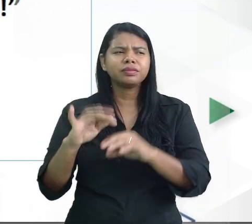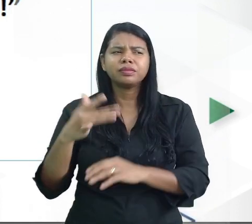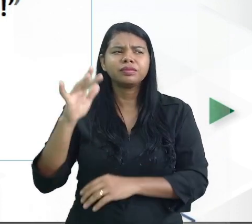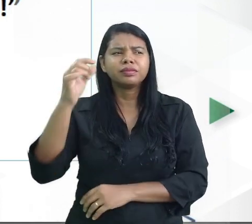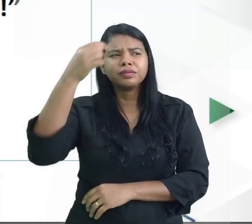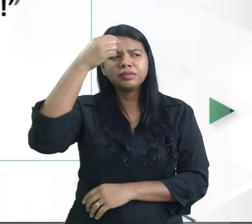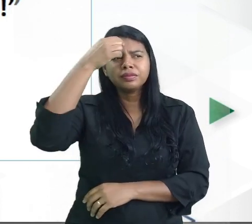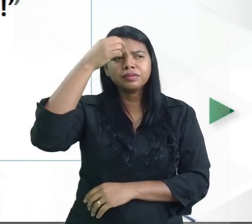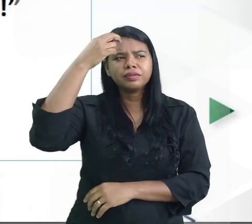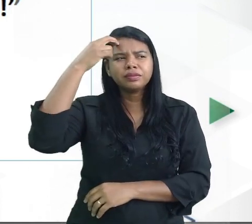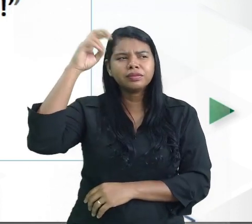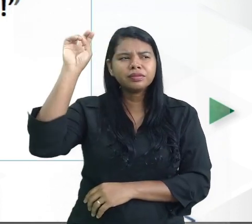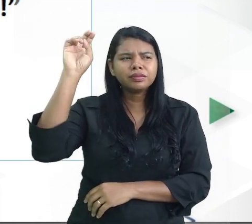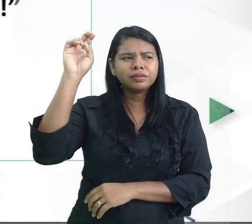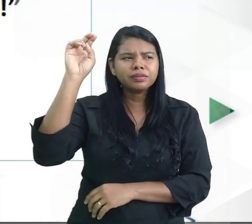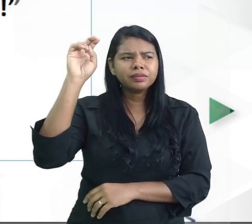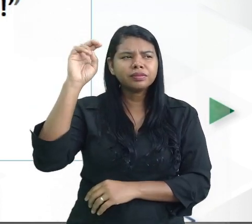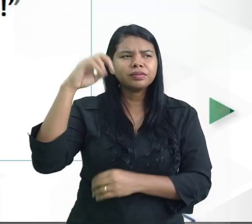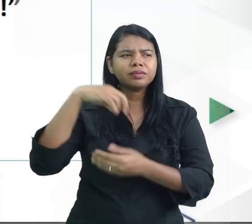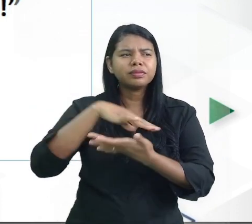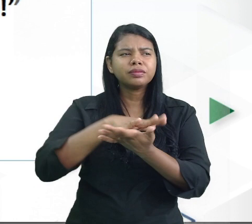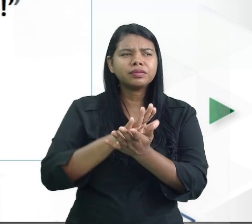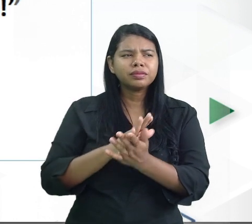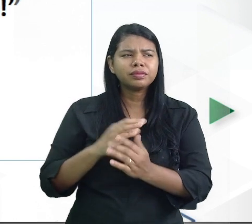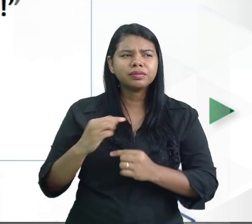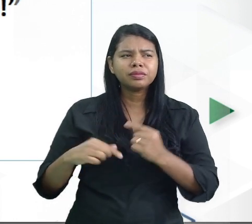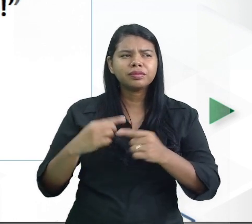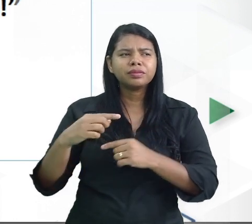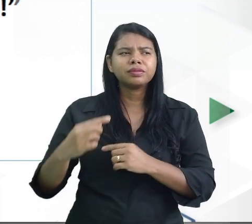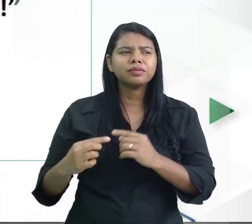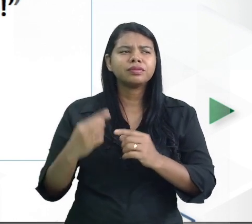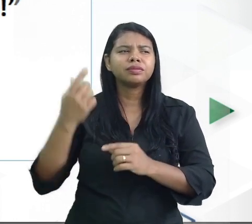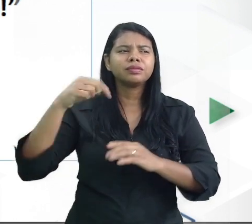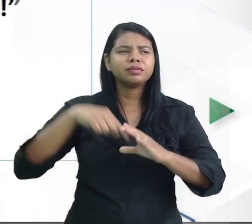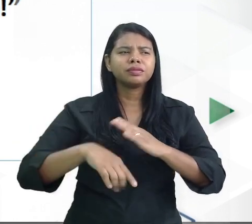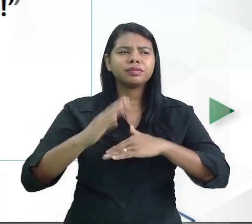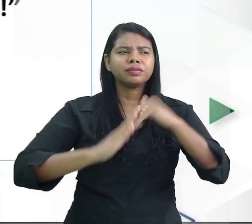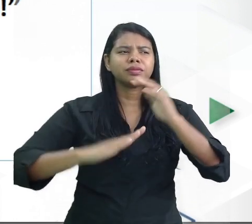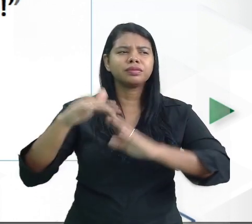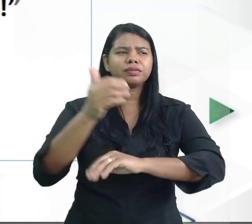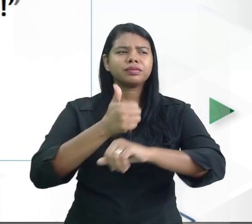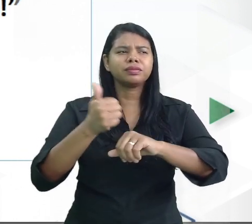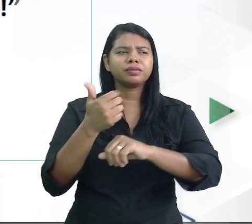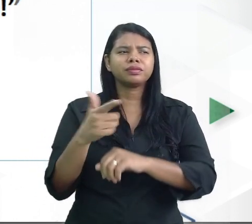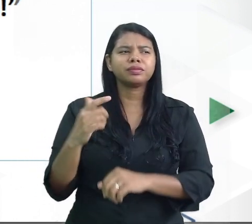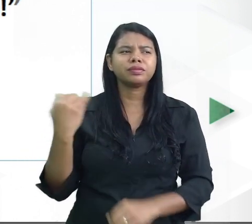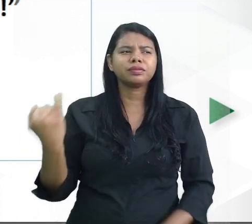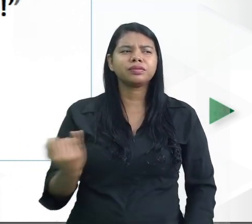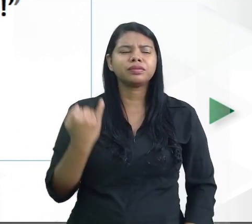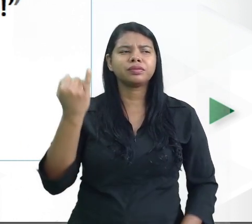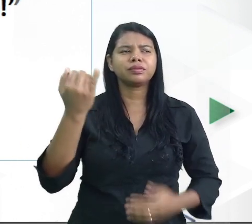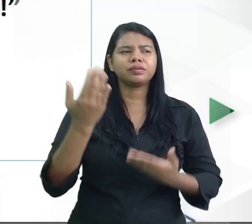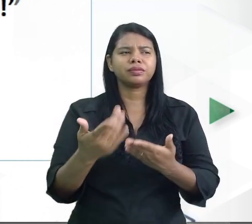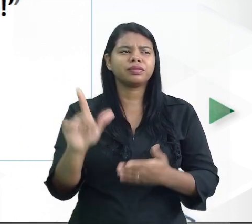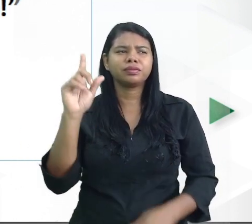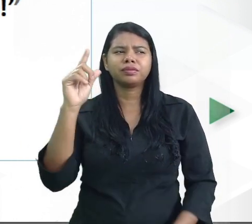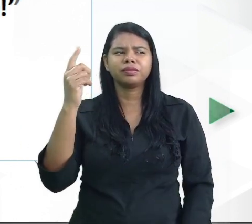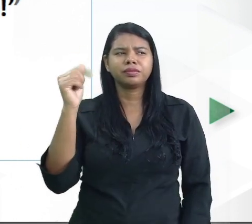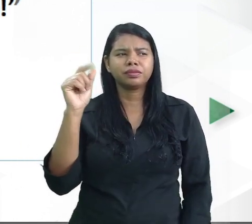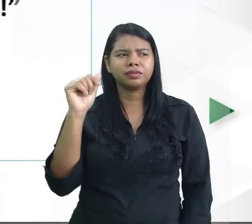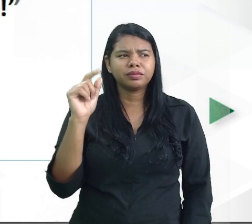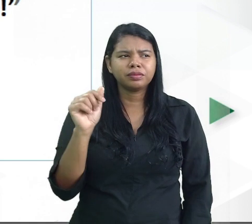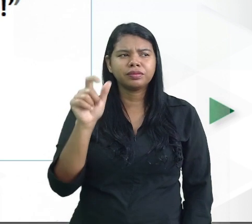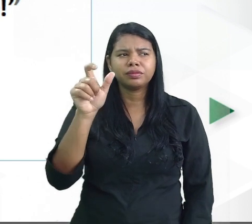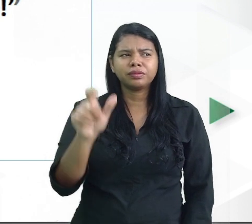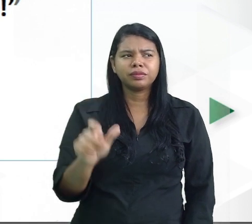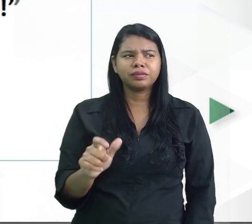inteligência. Uma crise destrói uma herança, mas não uma profissão. Não importa se você não tem dinheiro, você é uma